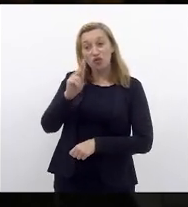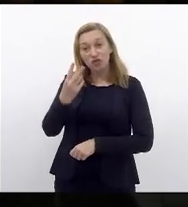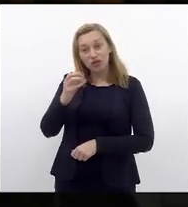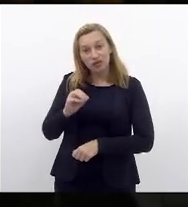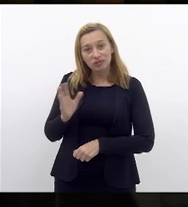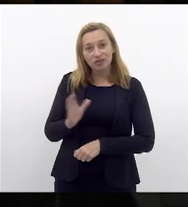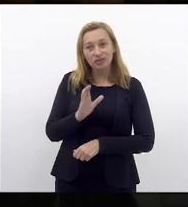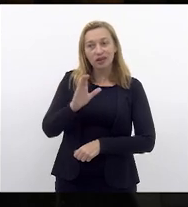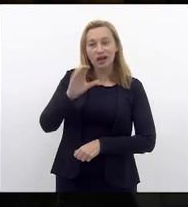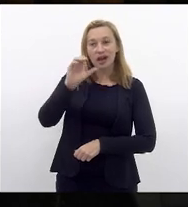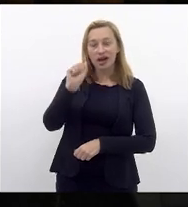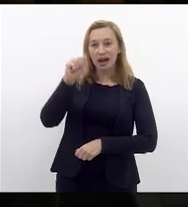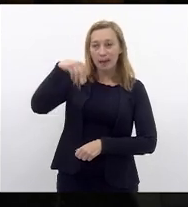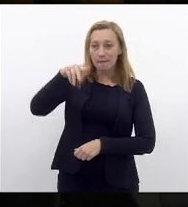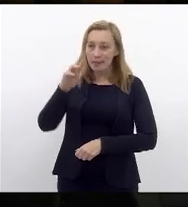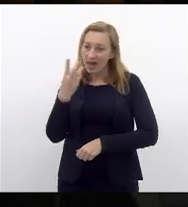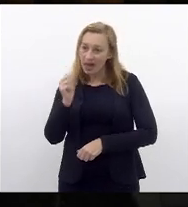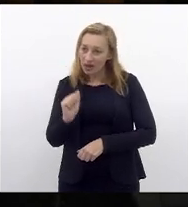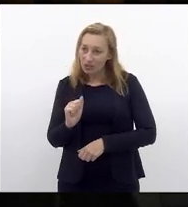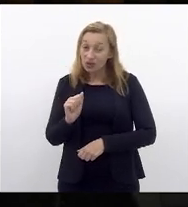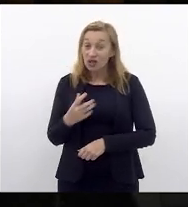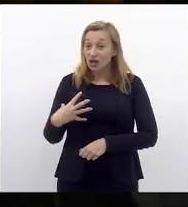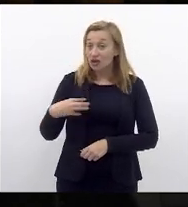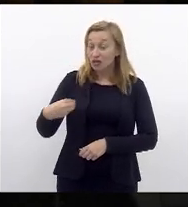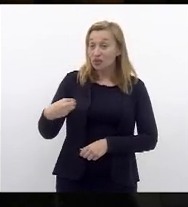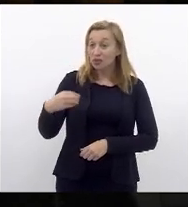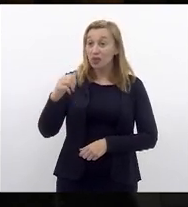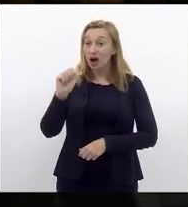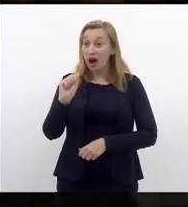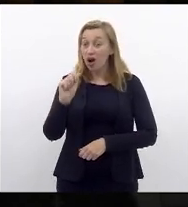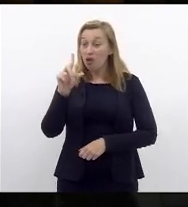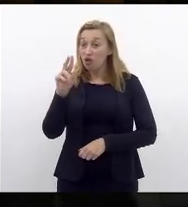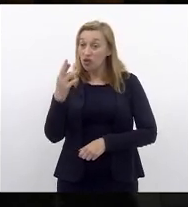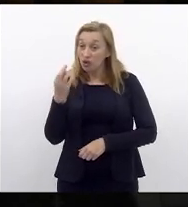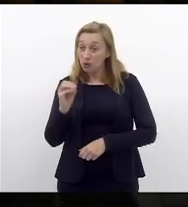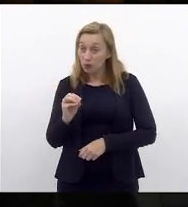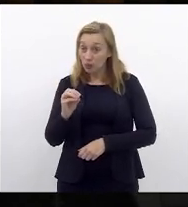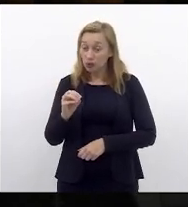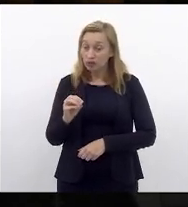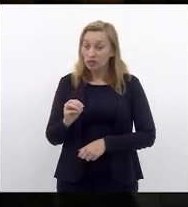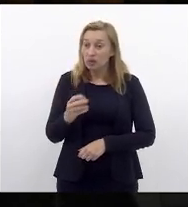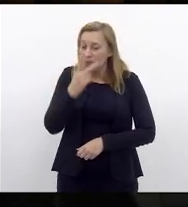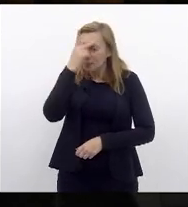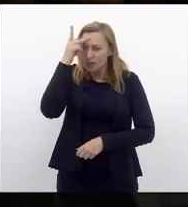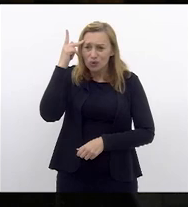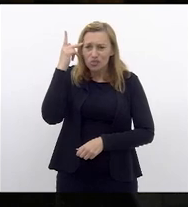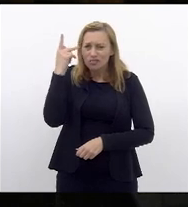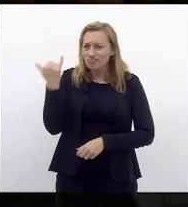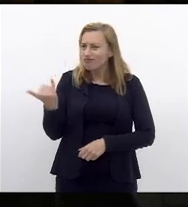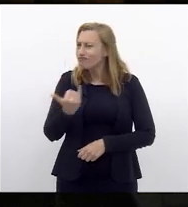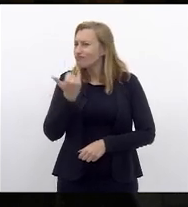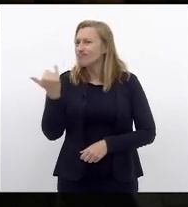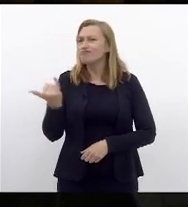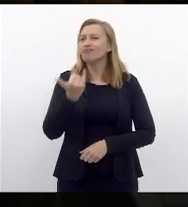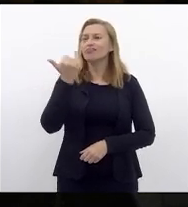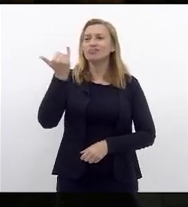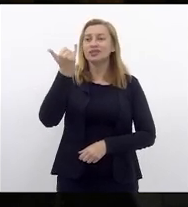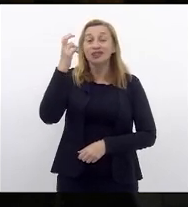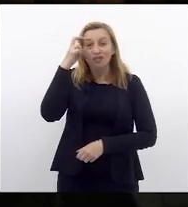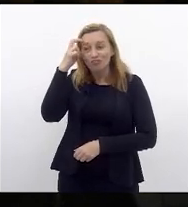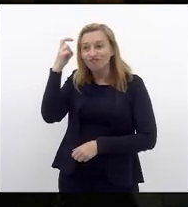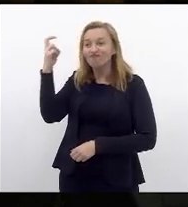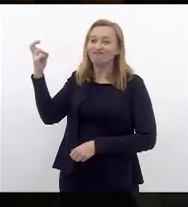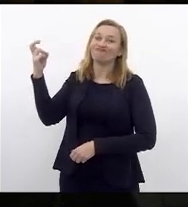Camélia, que é filho do Álvaro da Camélia. São figuras símbolos da